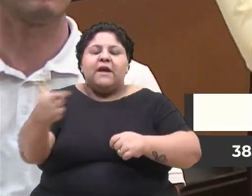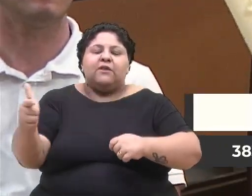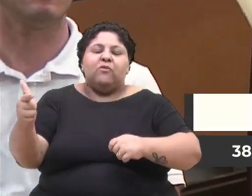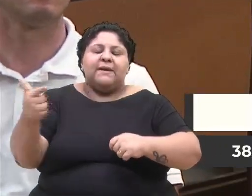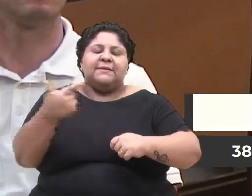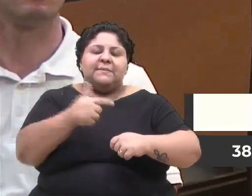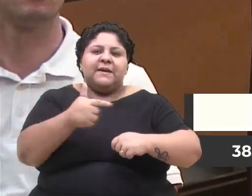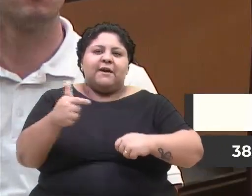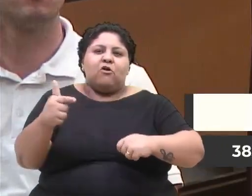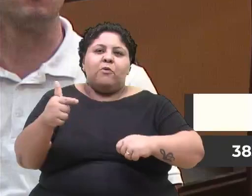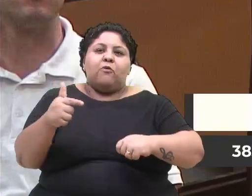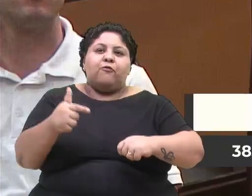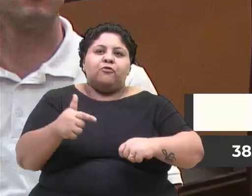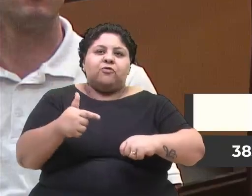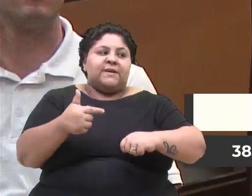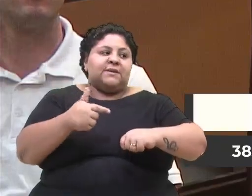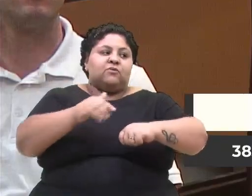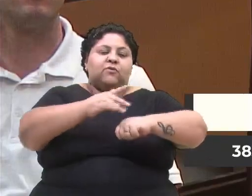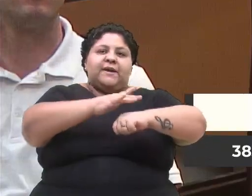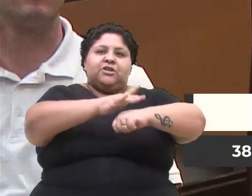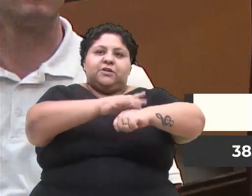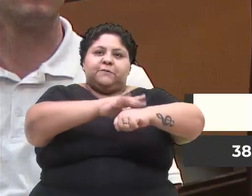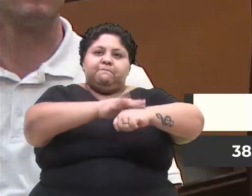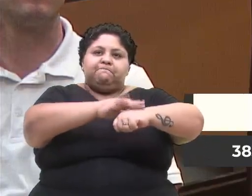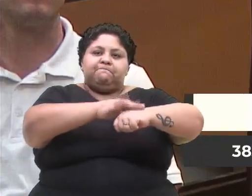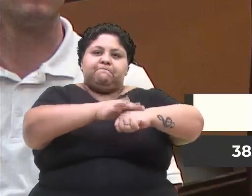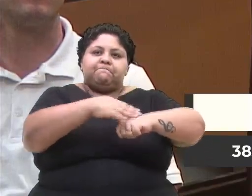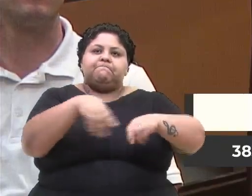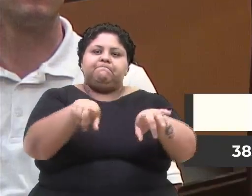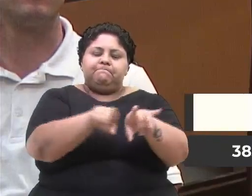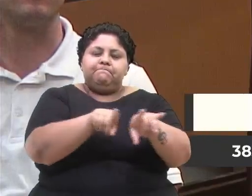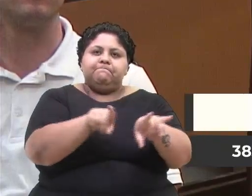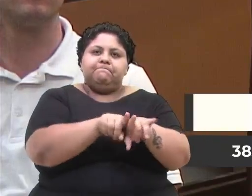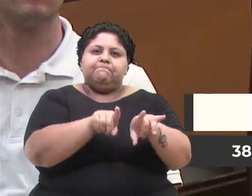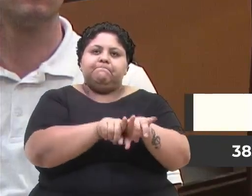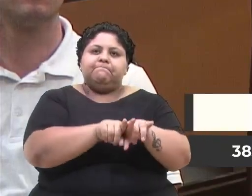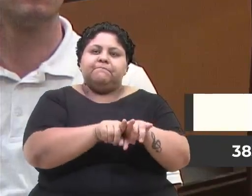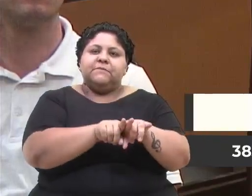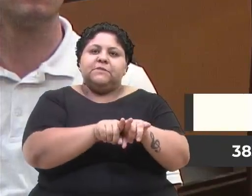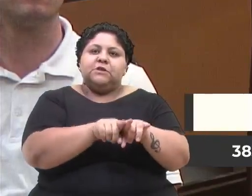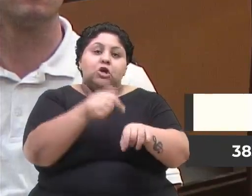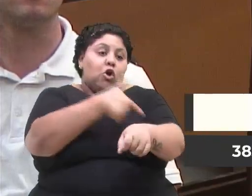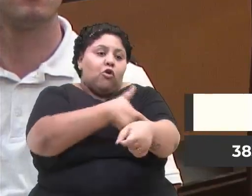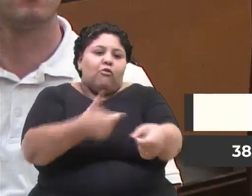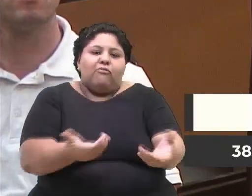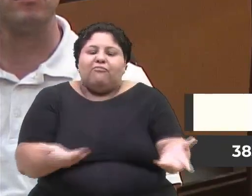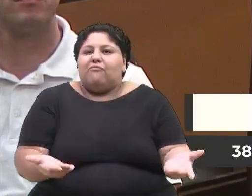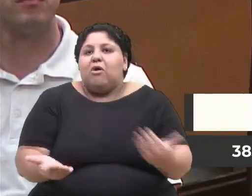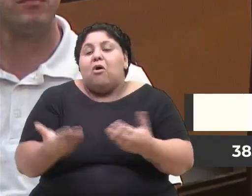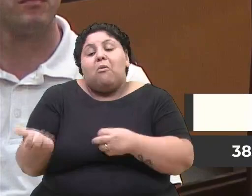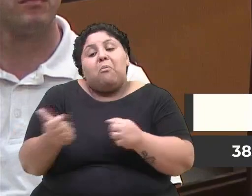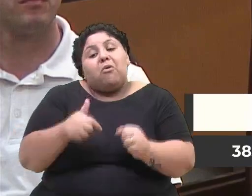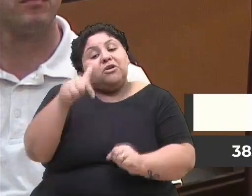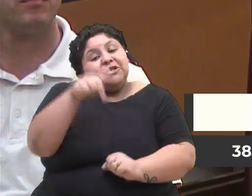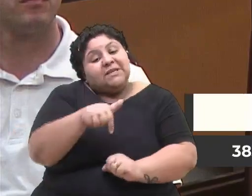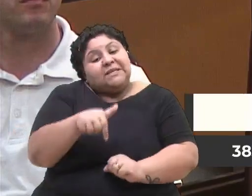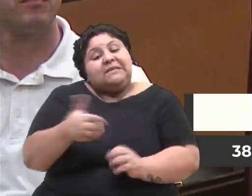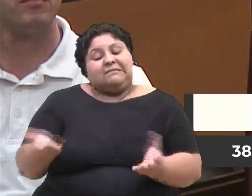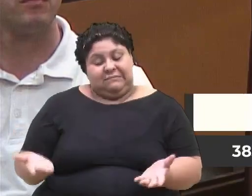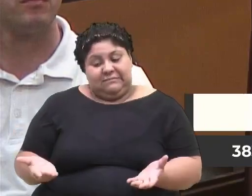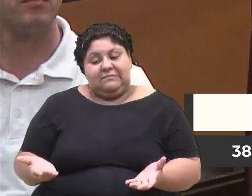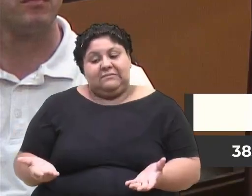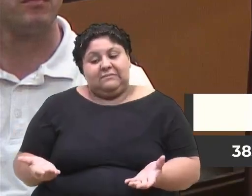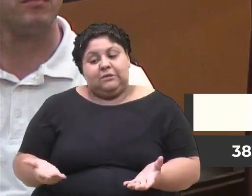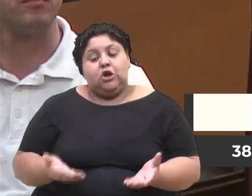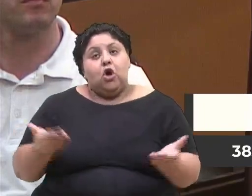nosso colega que a gente perdeu ontem aqui, ele não era uma criança. Mas talvez a única oportunidade que ele teve de descobrir o câncer foi porque ele pegou a